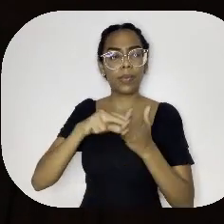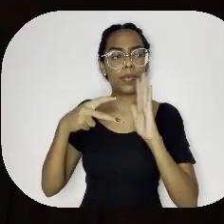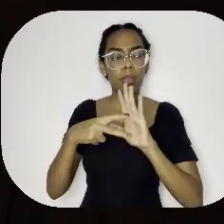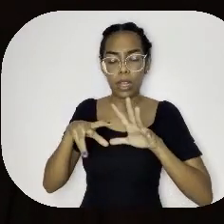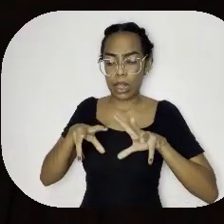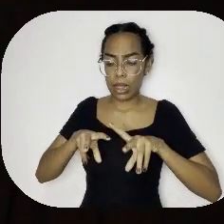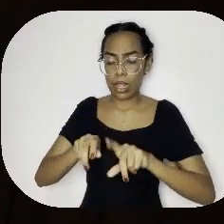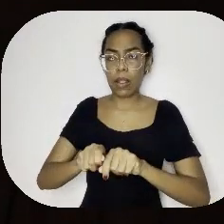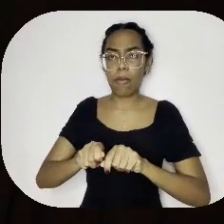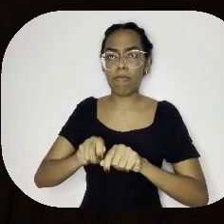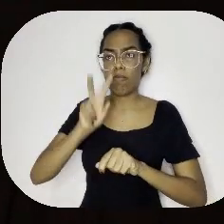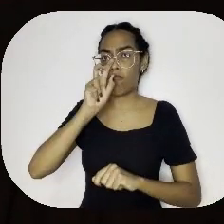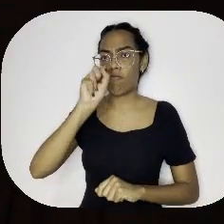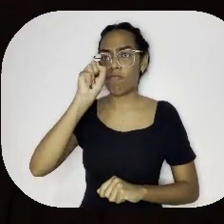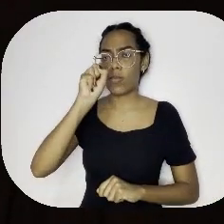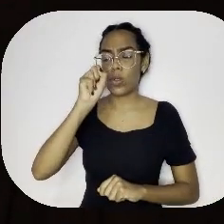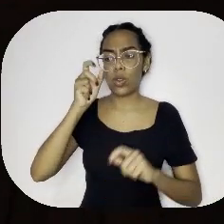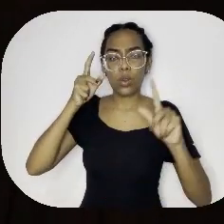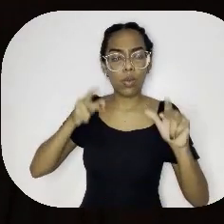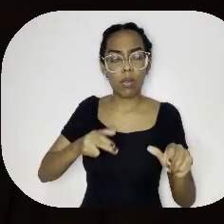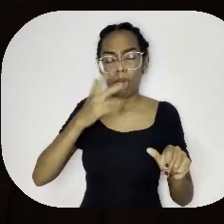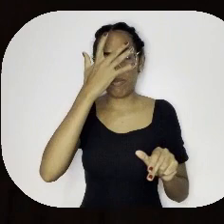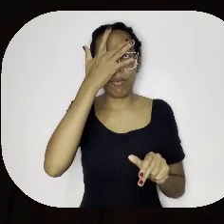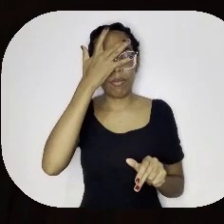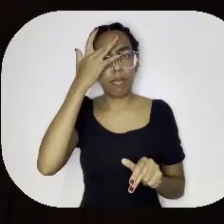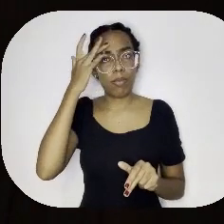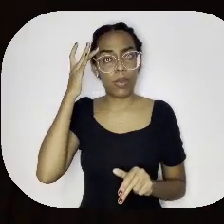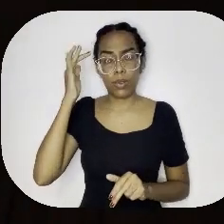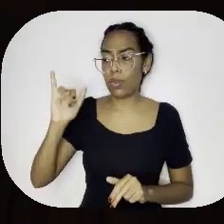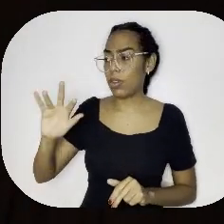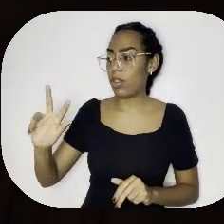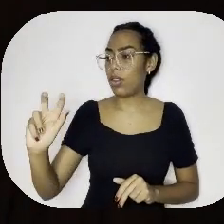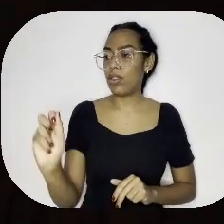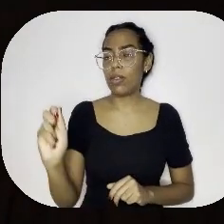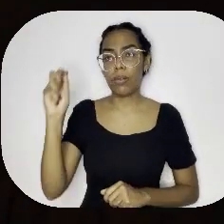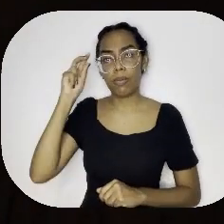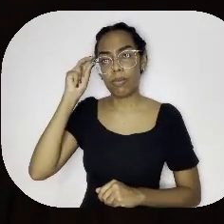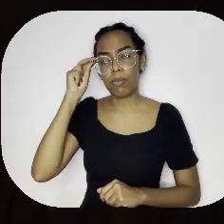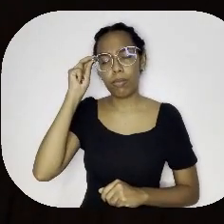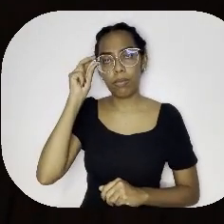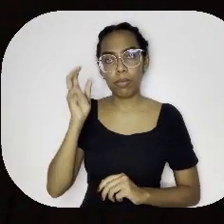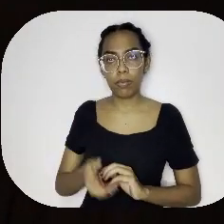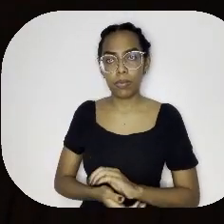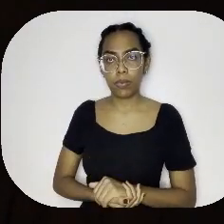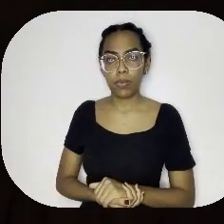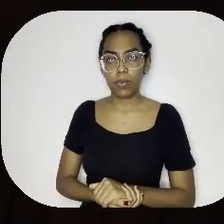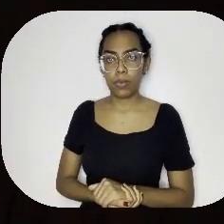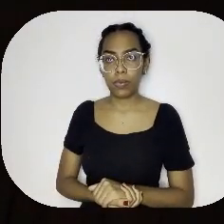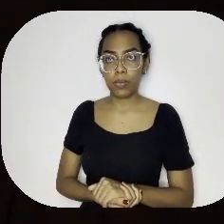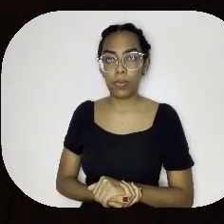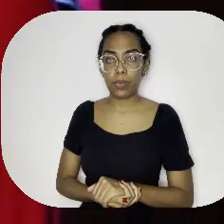o ar, a vida, a trilha. O poema é para mim terra